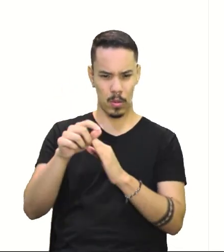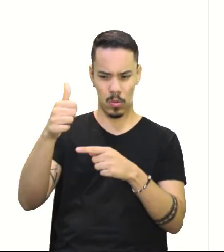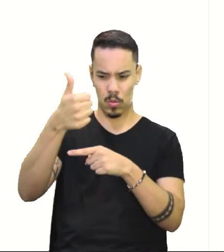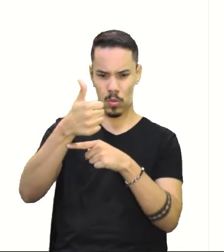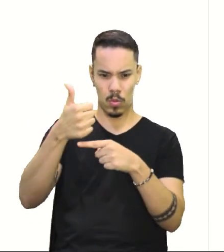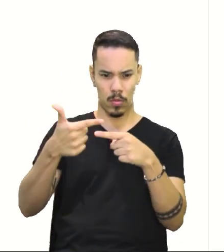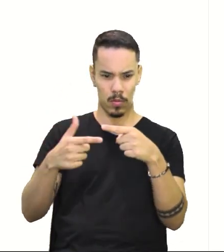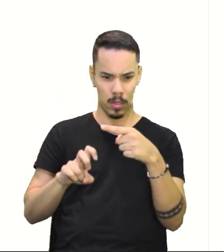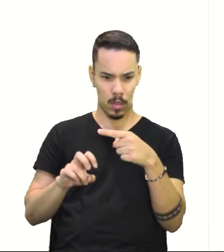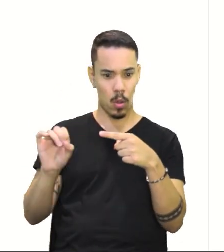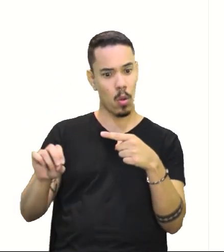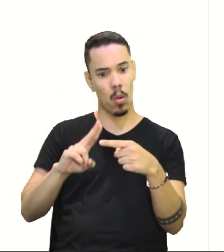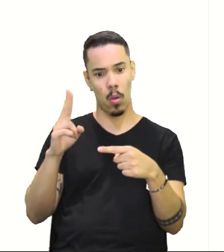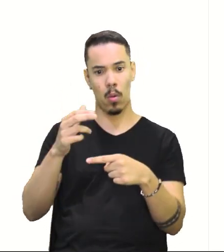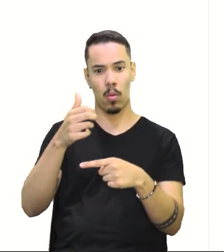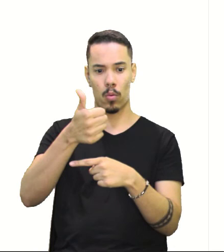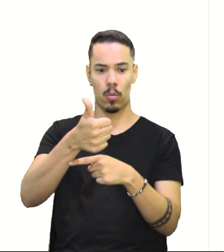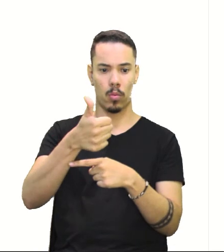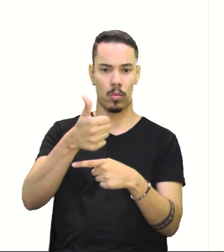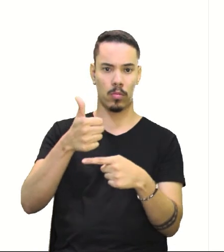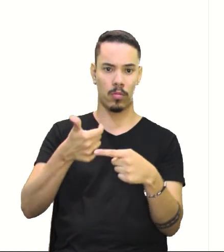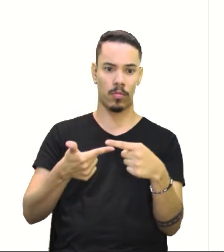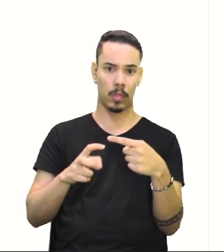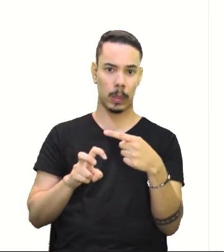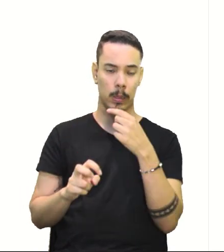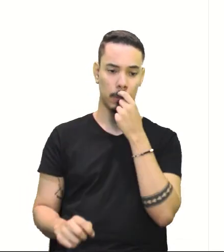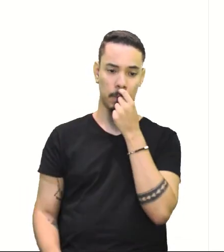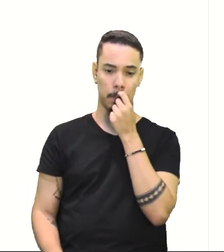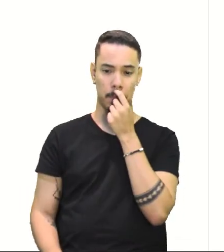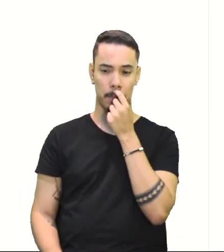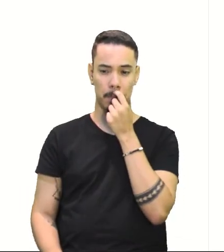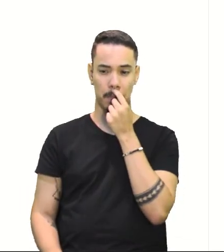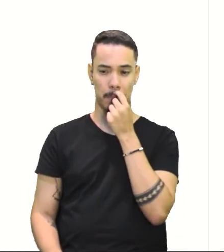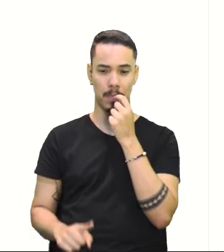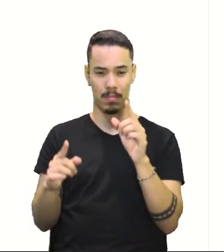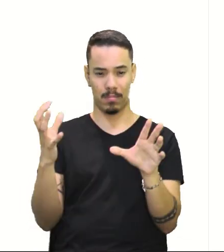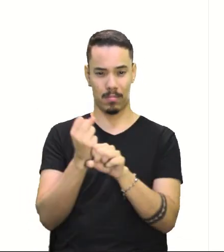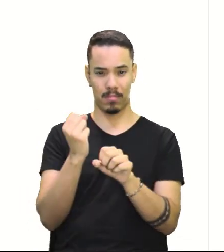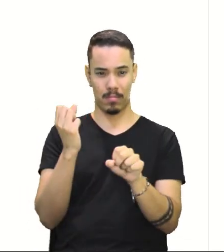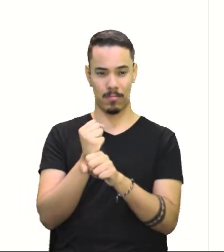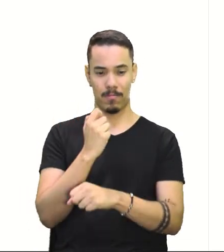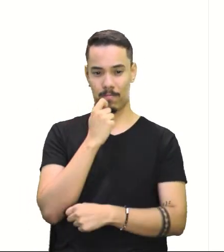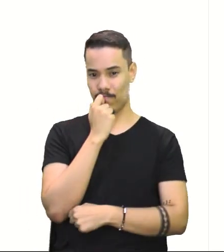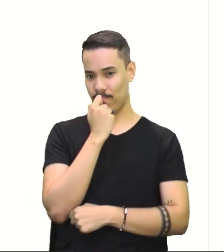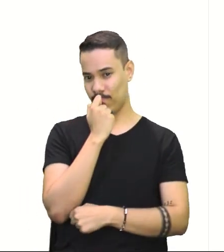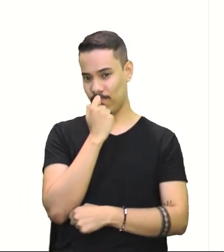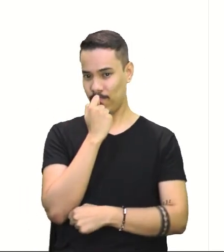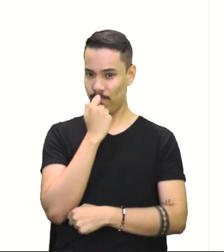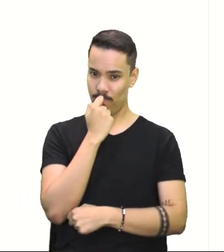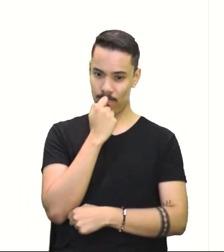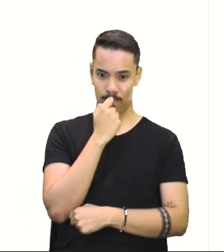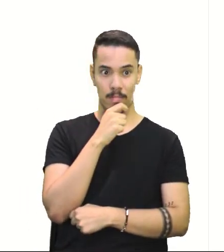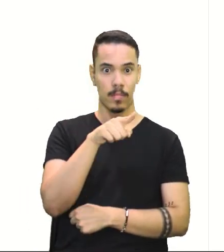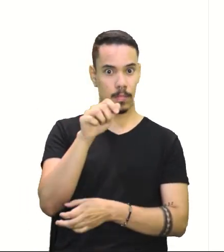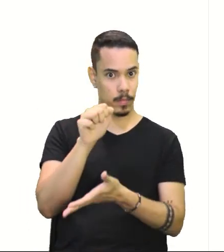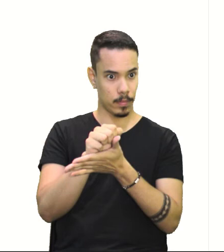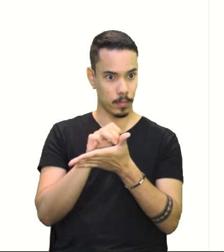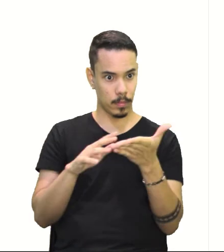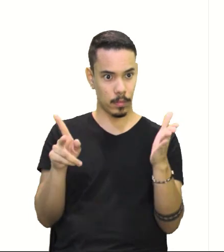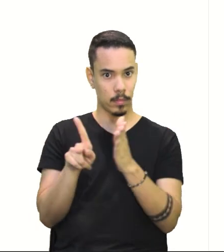sobre 25? Essa daqui é fazer conta. Na potenciação. Já fica como atividade, né?